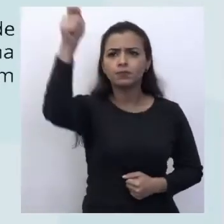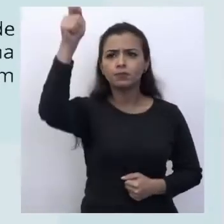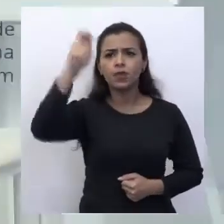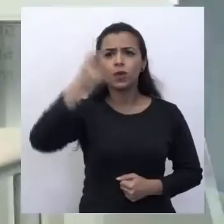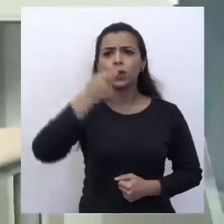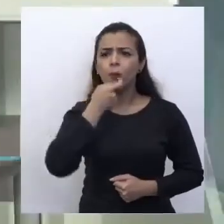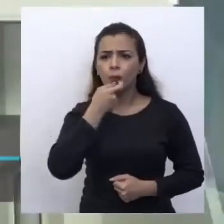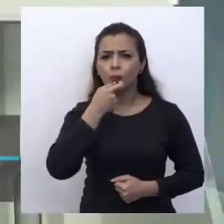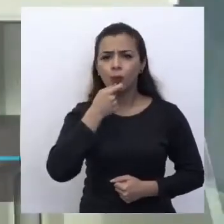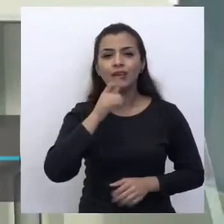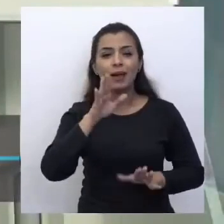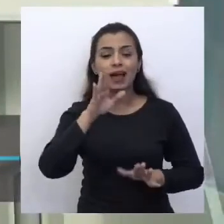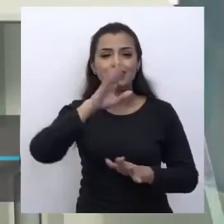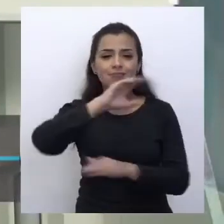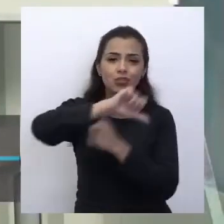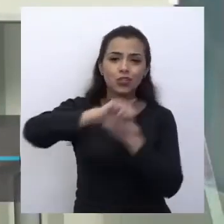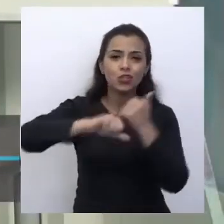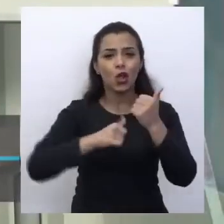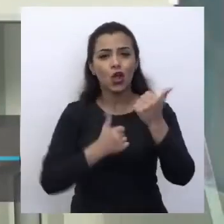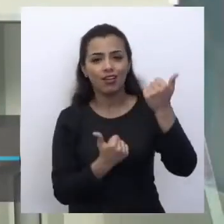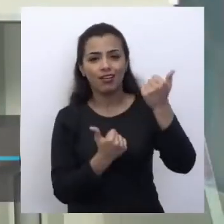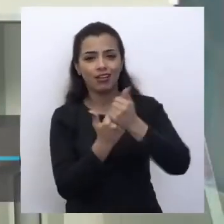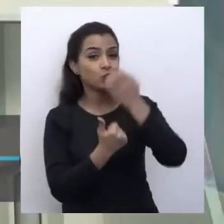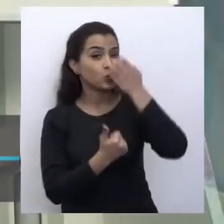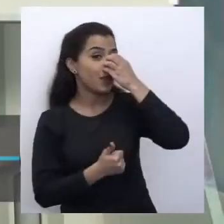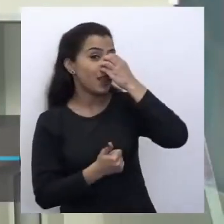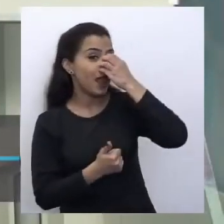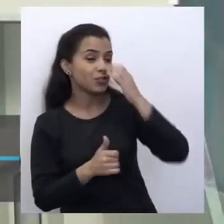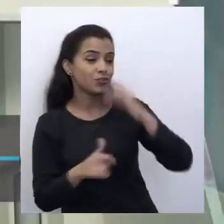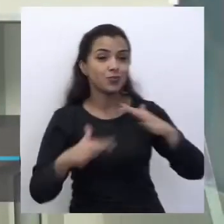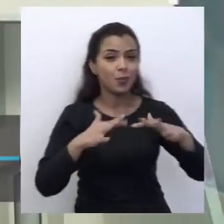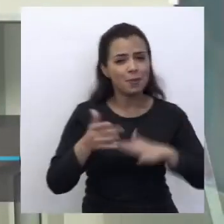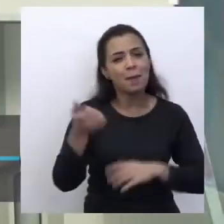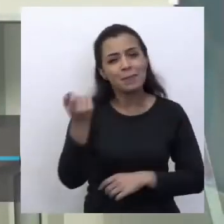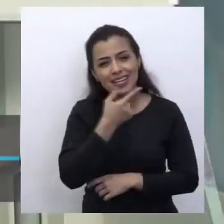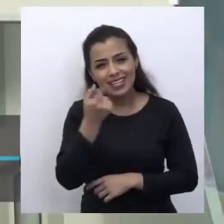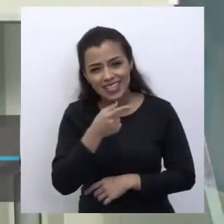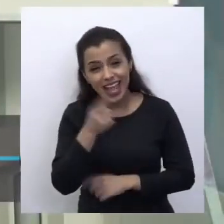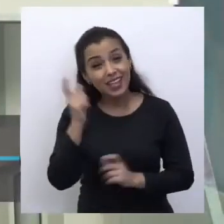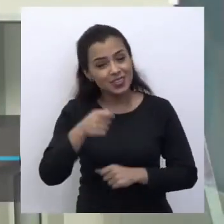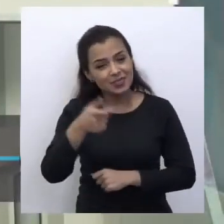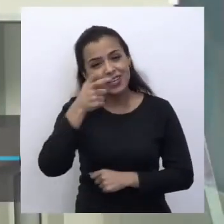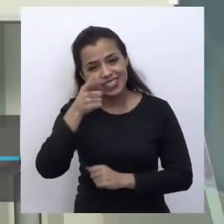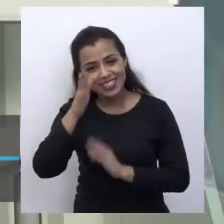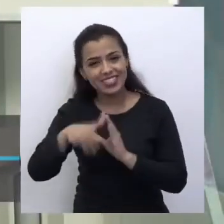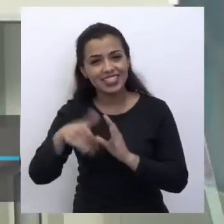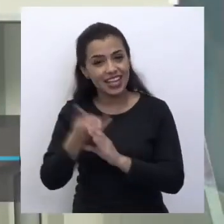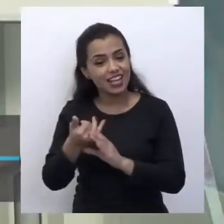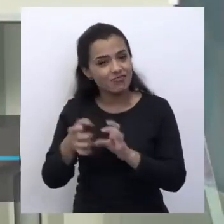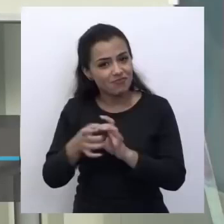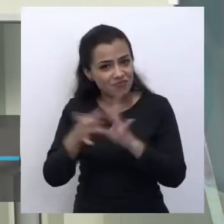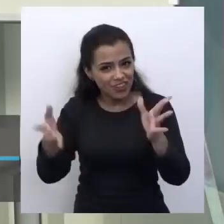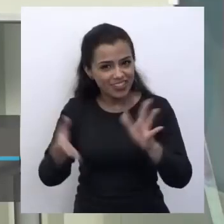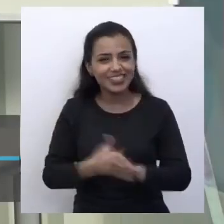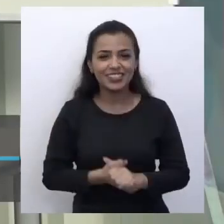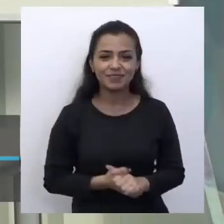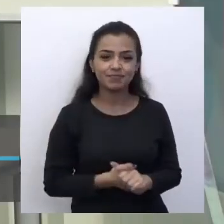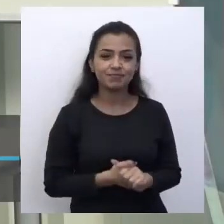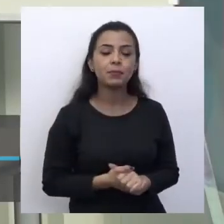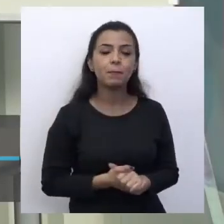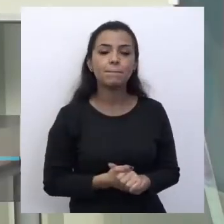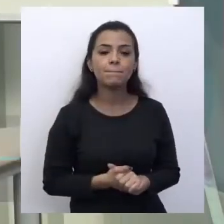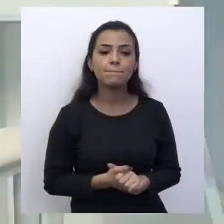Vale a pena também a gente procurar na internet, eu assisti algumas peças, é bem engraçado, você dá bastante risada. Então vamos lá. Grupo Quintal, a